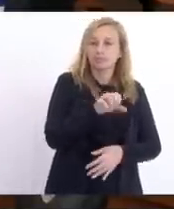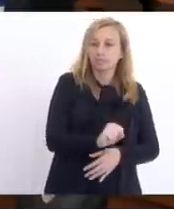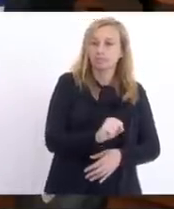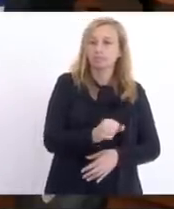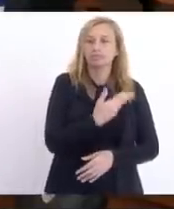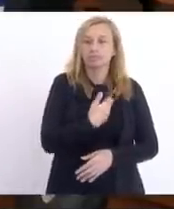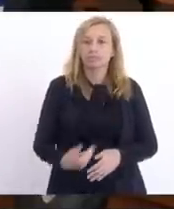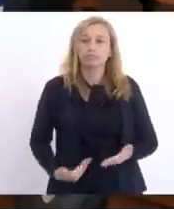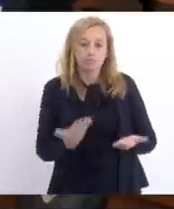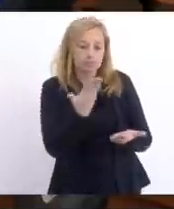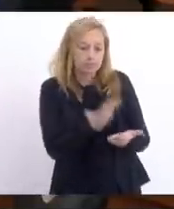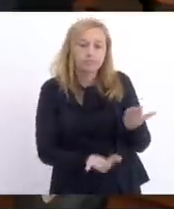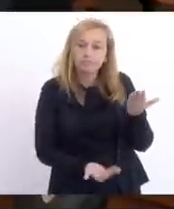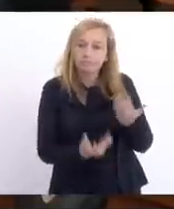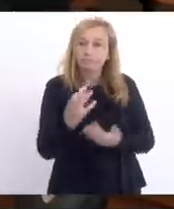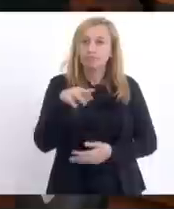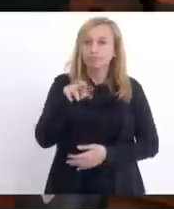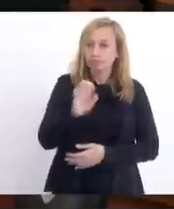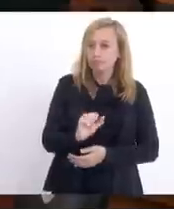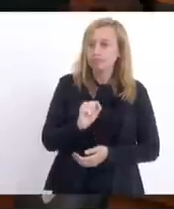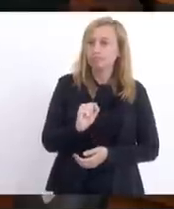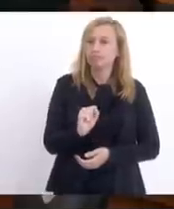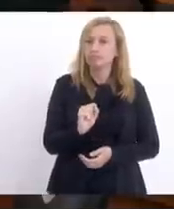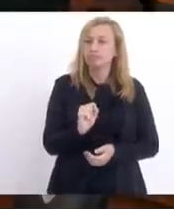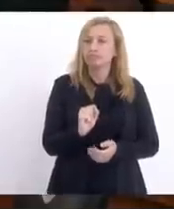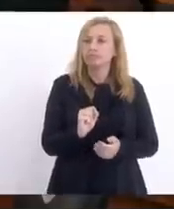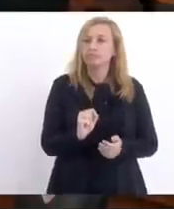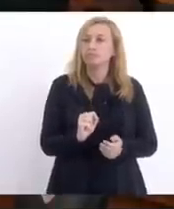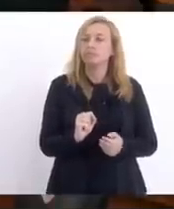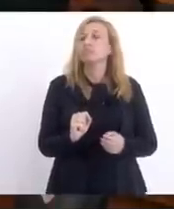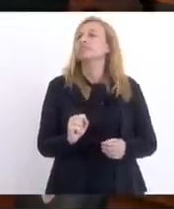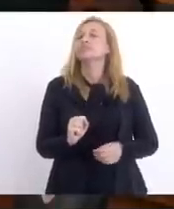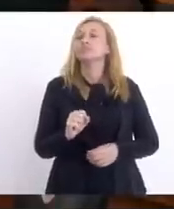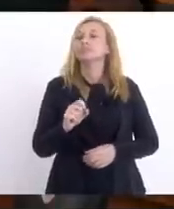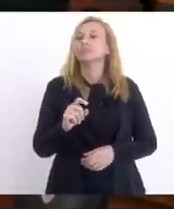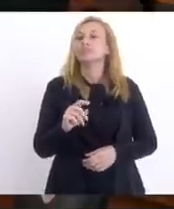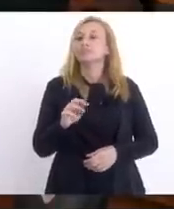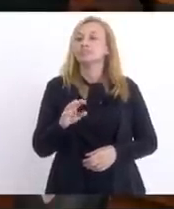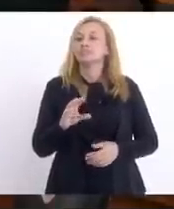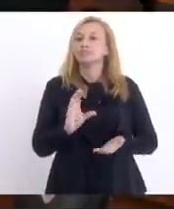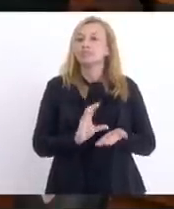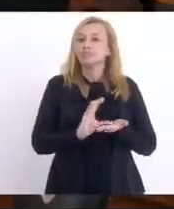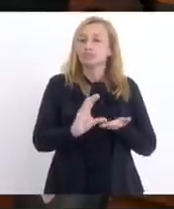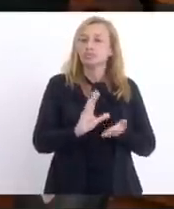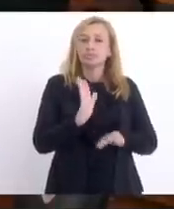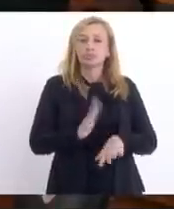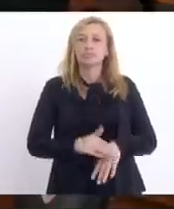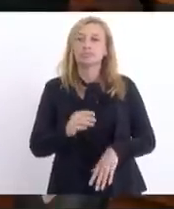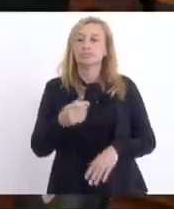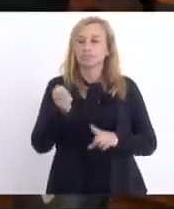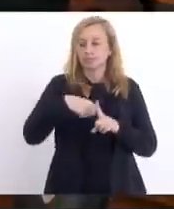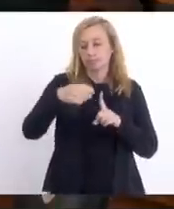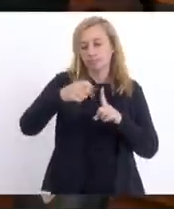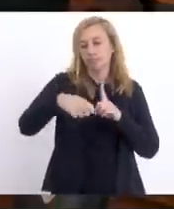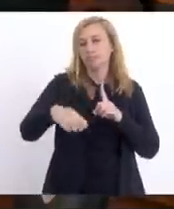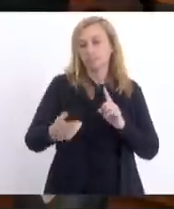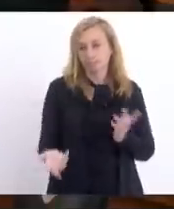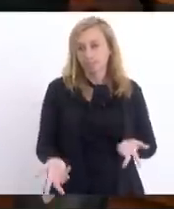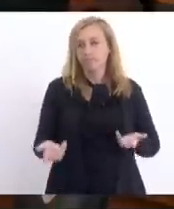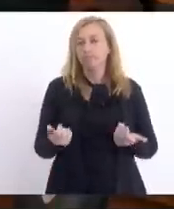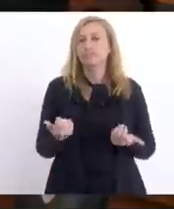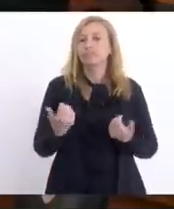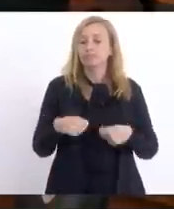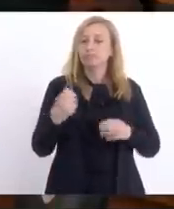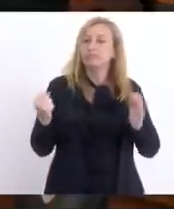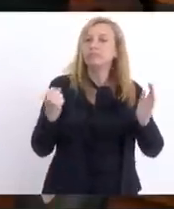na perda de receita, de prorrogar o benefício por mais tantos meses. Então, tem que ter